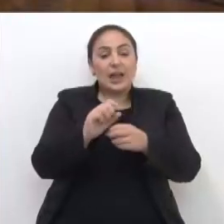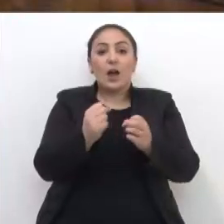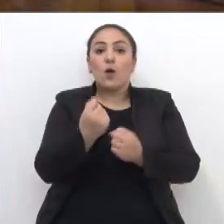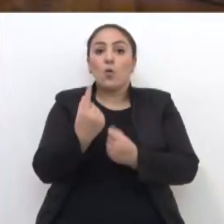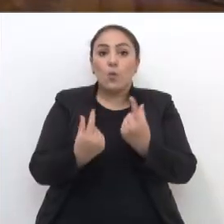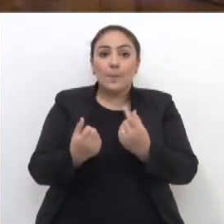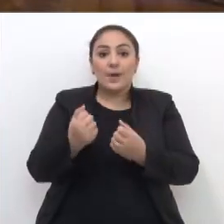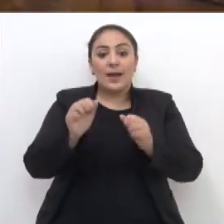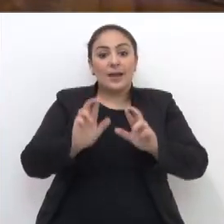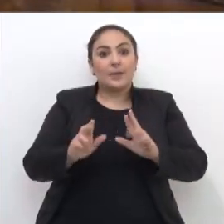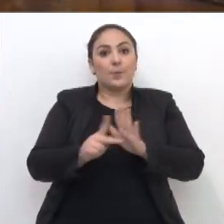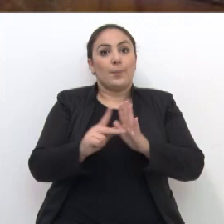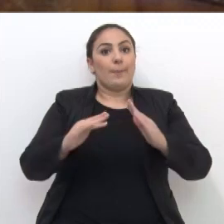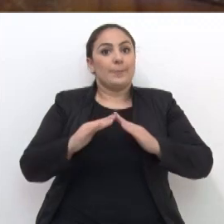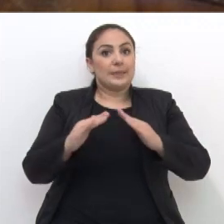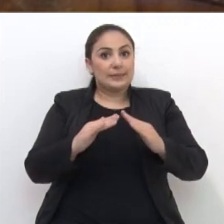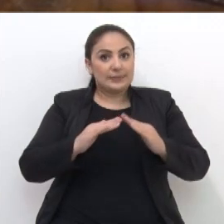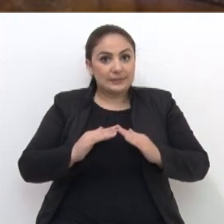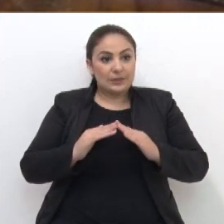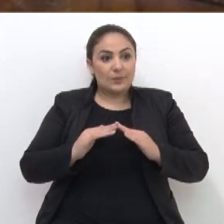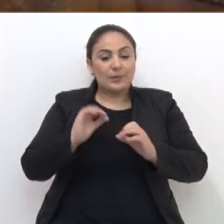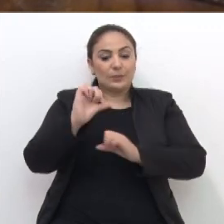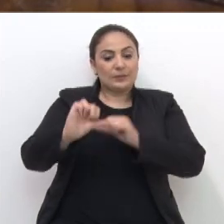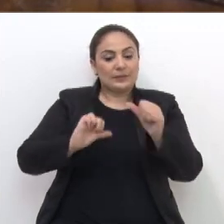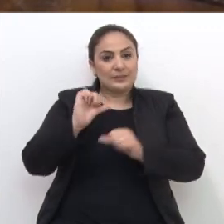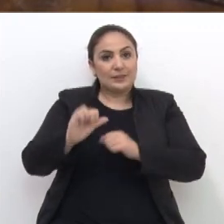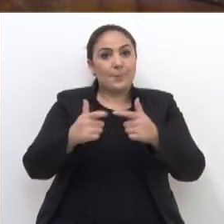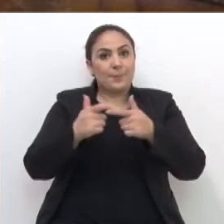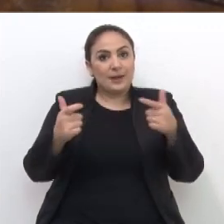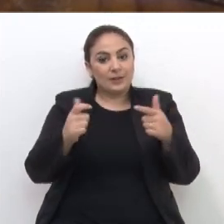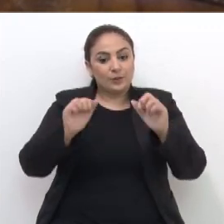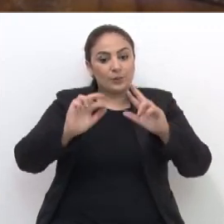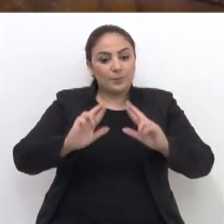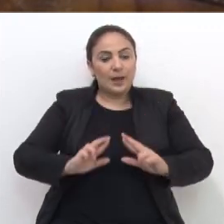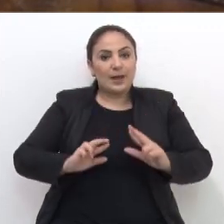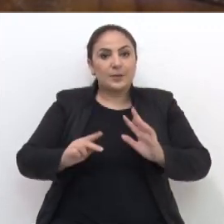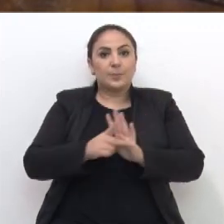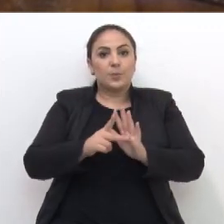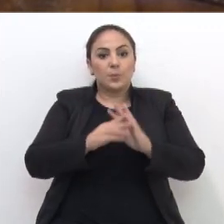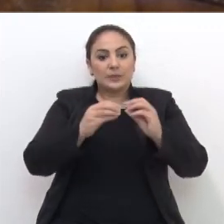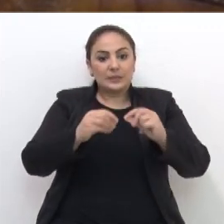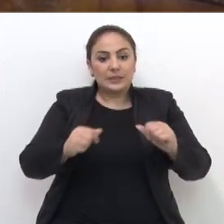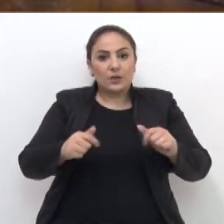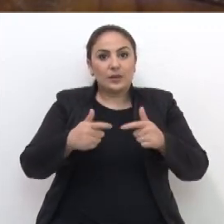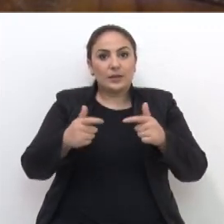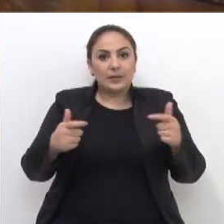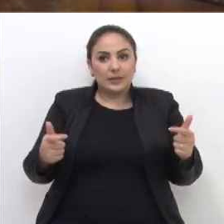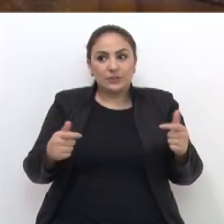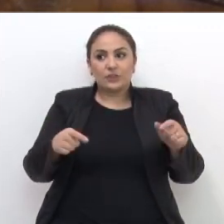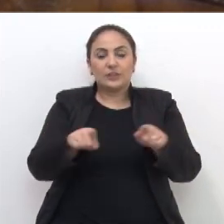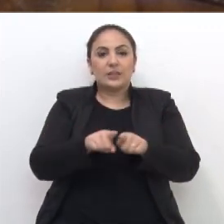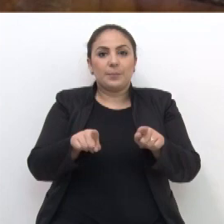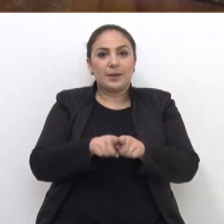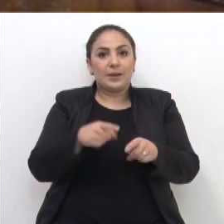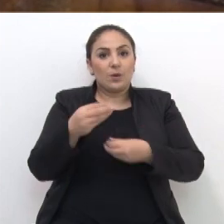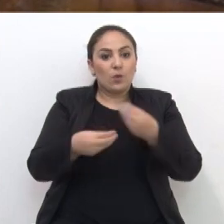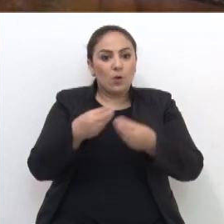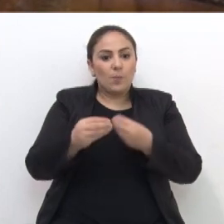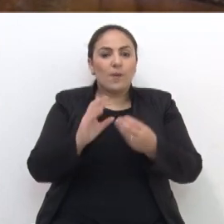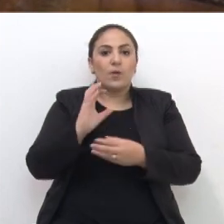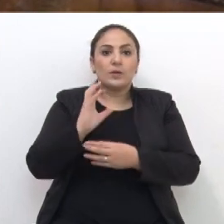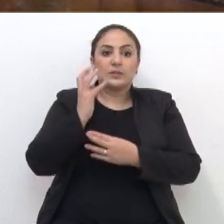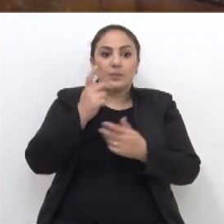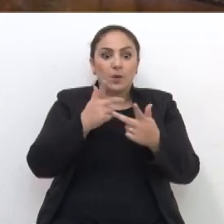uma alteração maior de uma área territorial grande que então, como haverá um benefício ao privado,